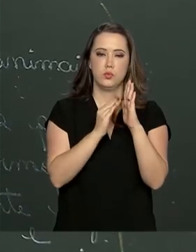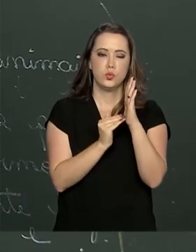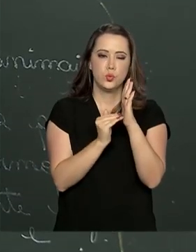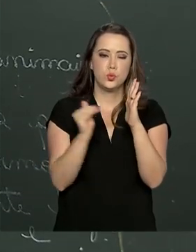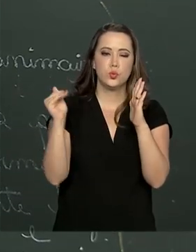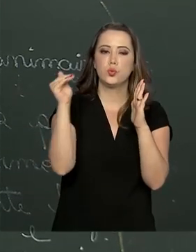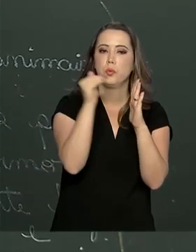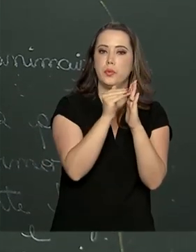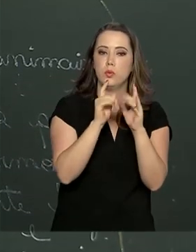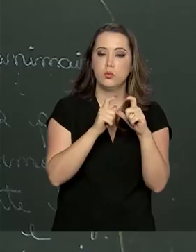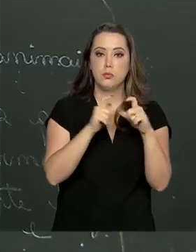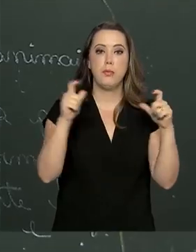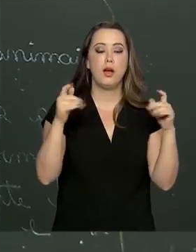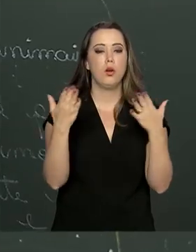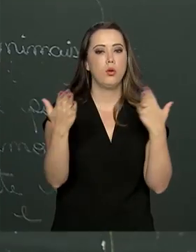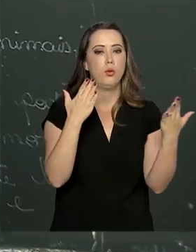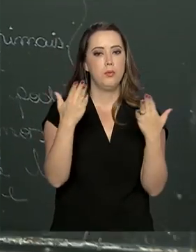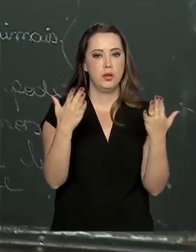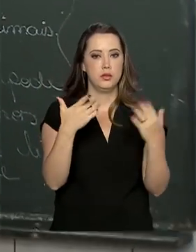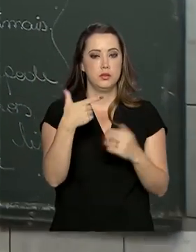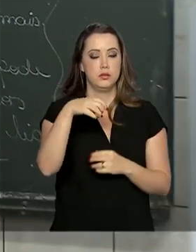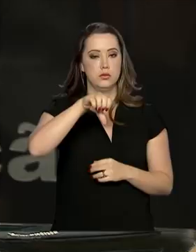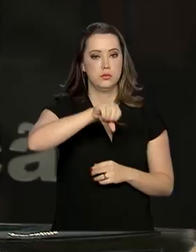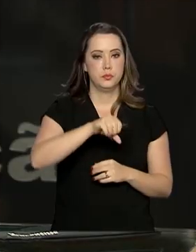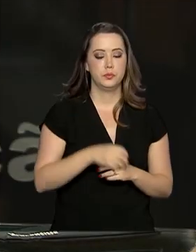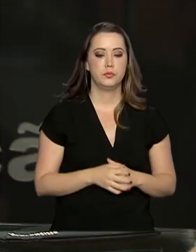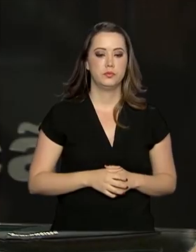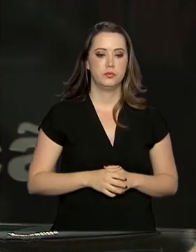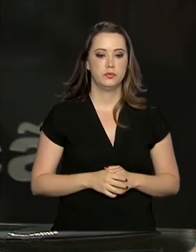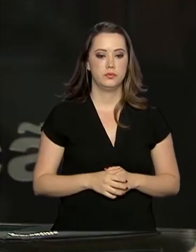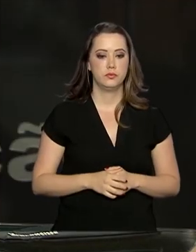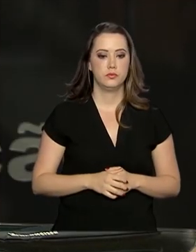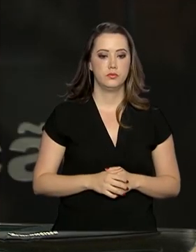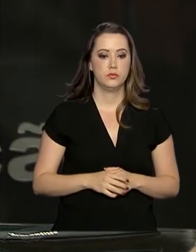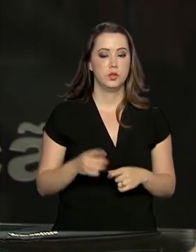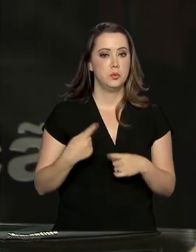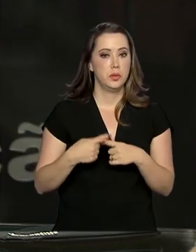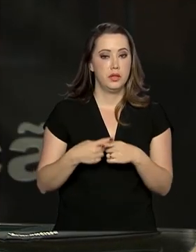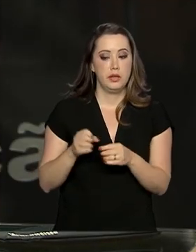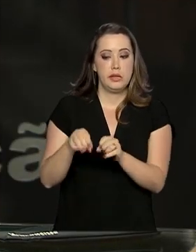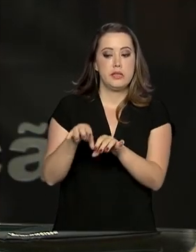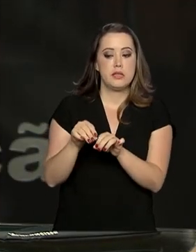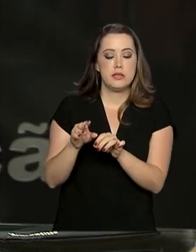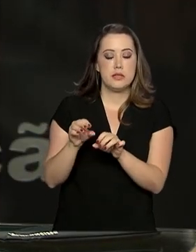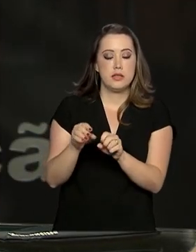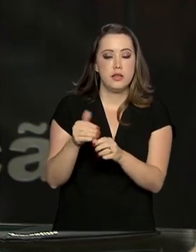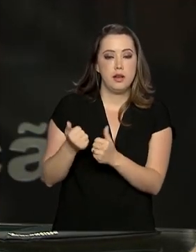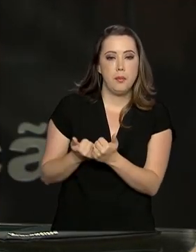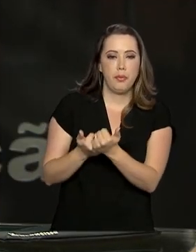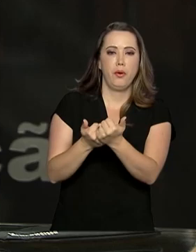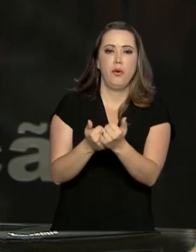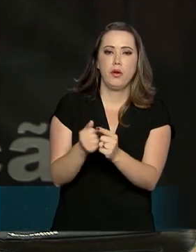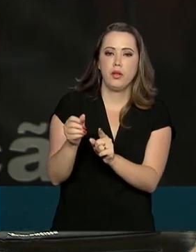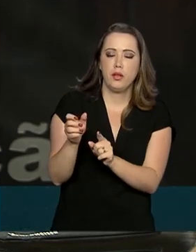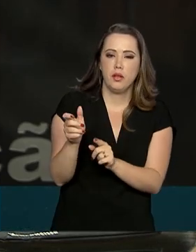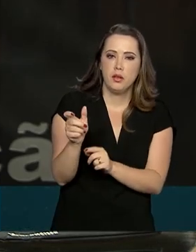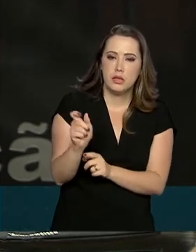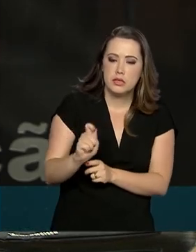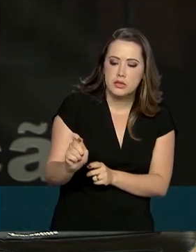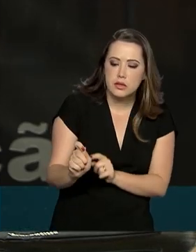aumento em reais desde 2009 quem segura na caneta para ensinar uma criança escrever